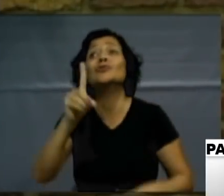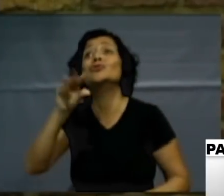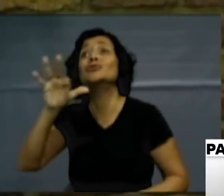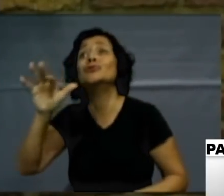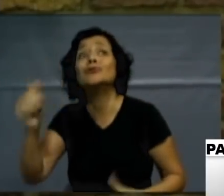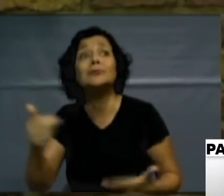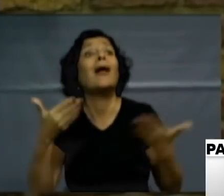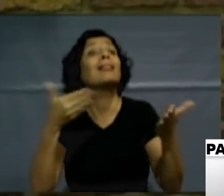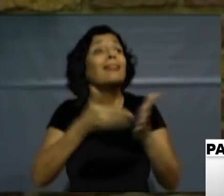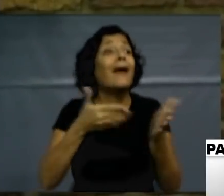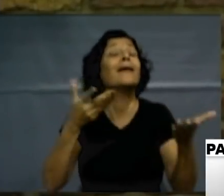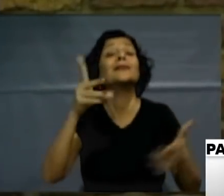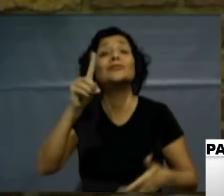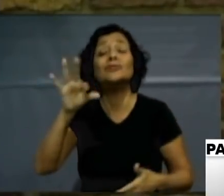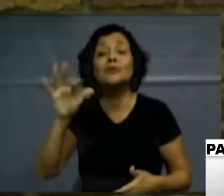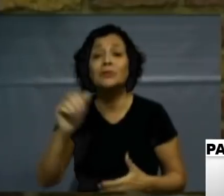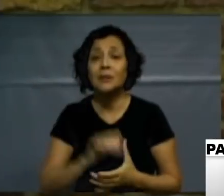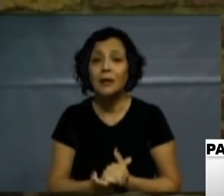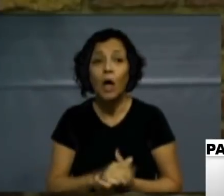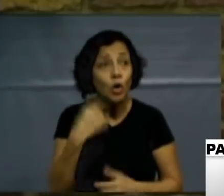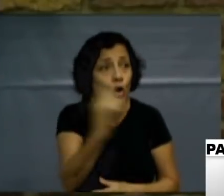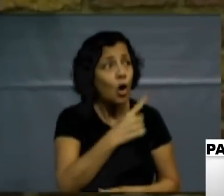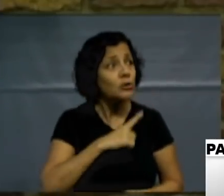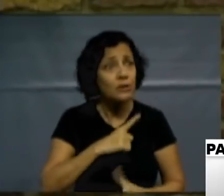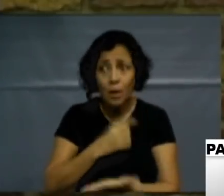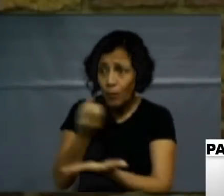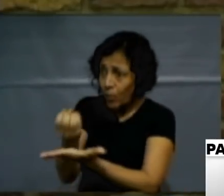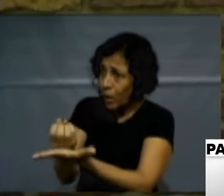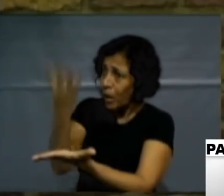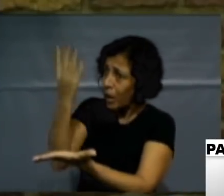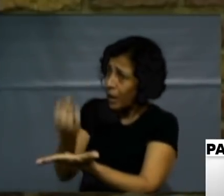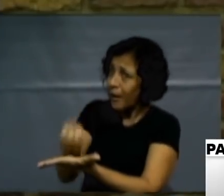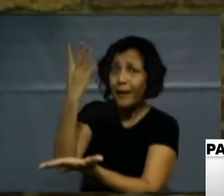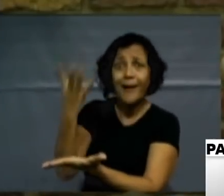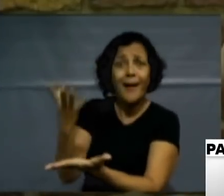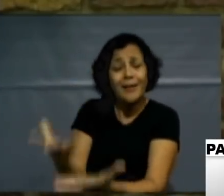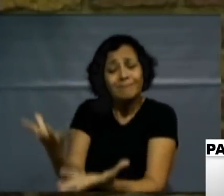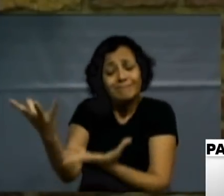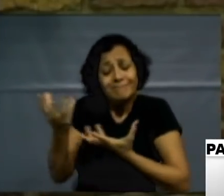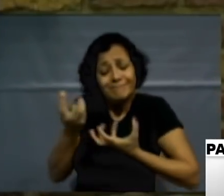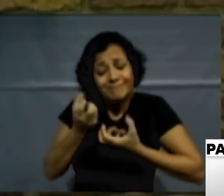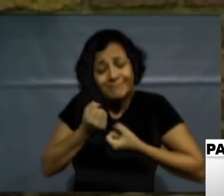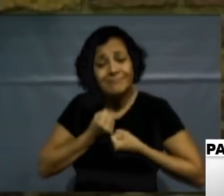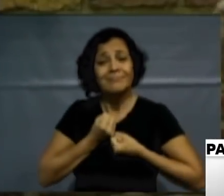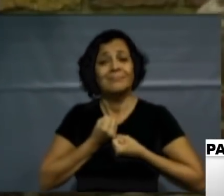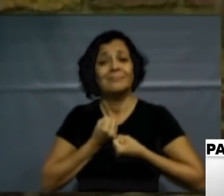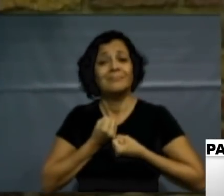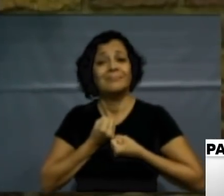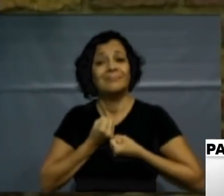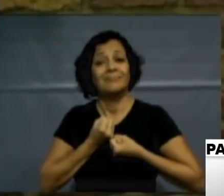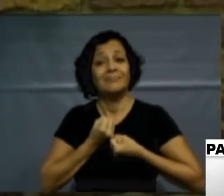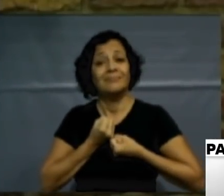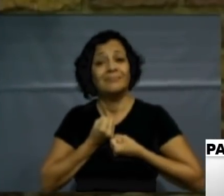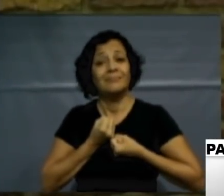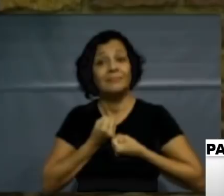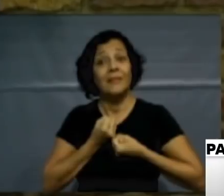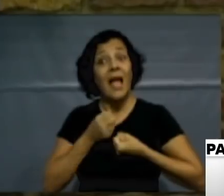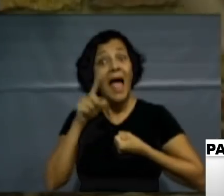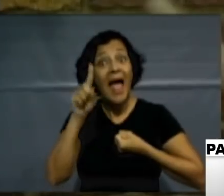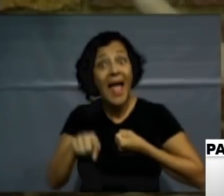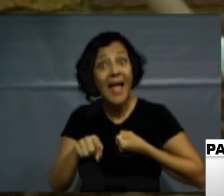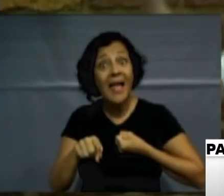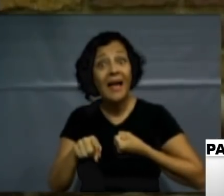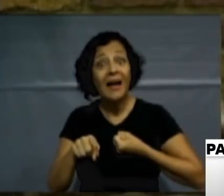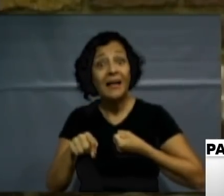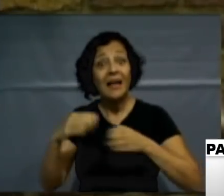Gente, a gente tem uma doutrina libertadora, consoladora, a codificação é algo que está